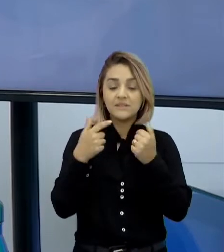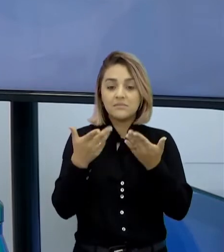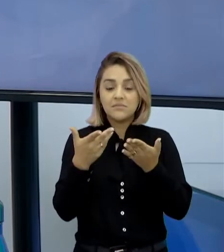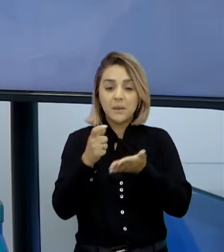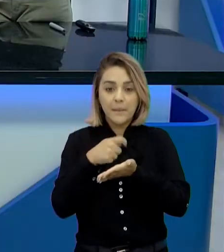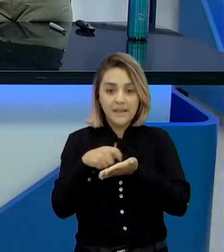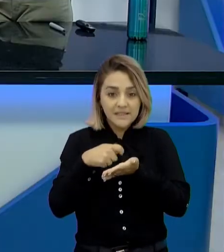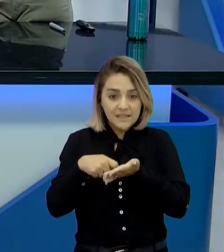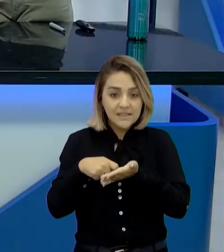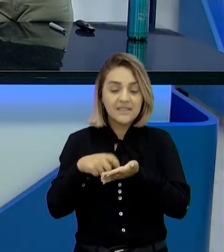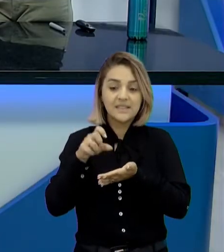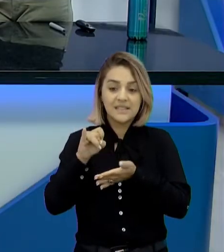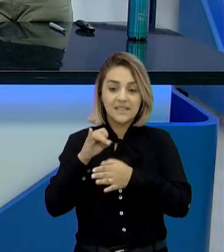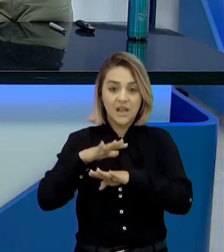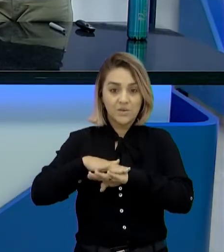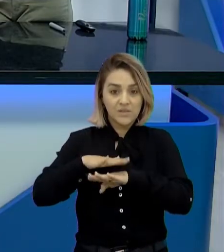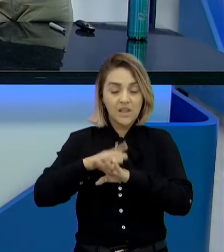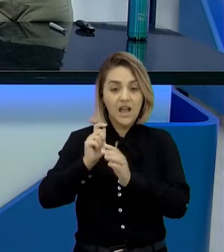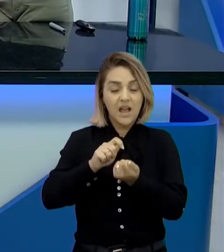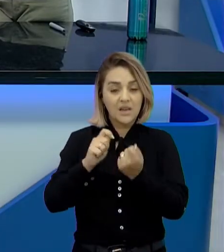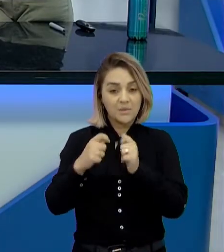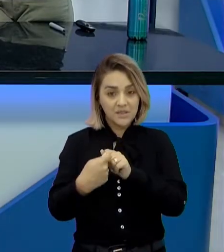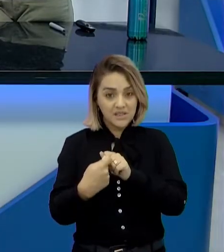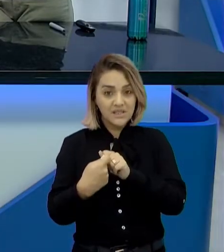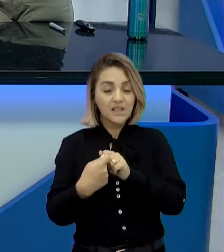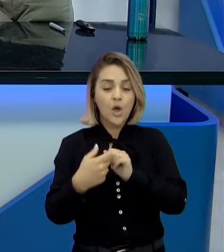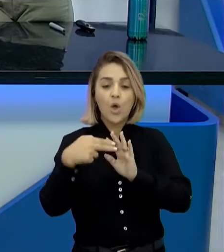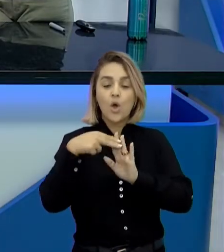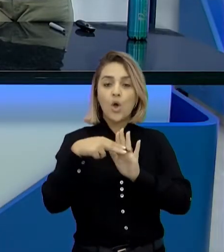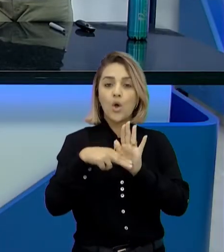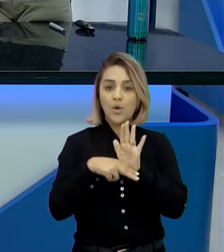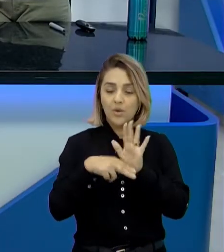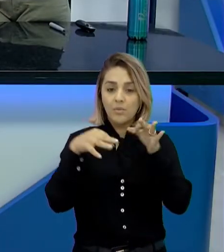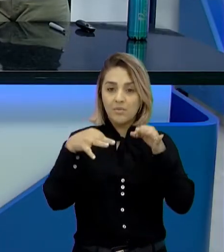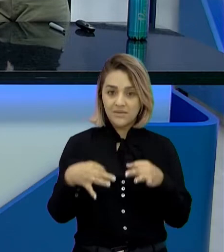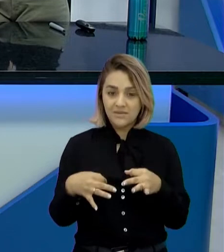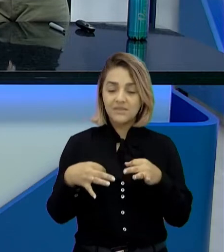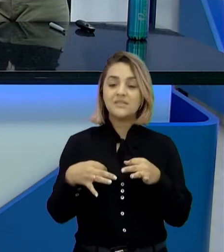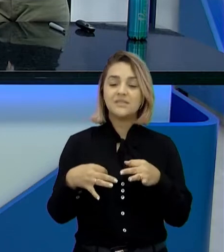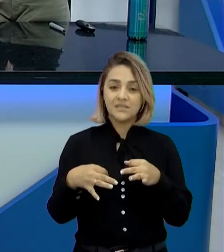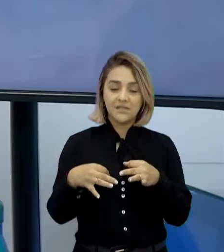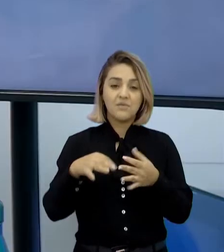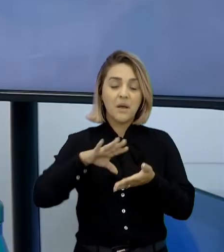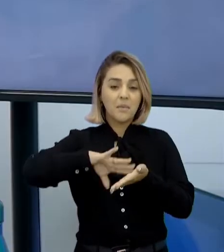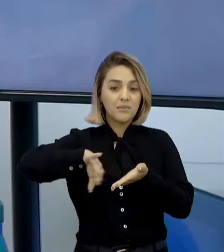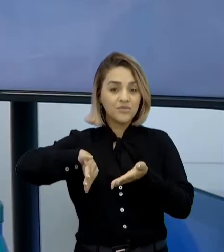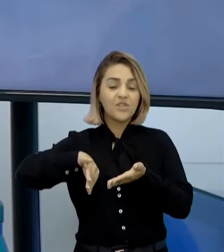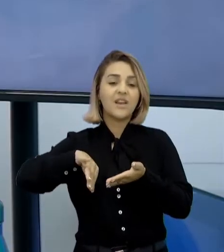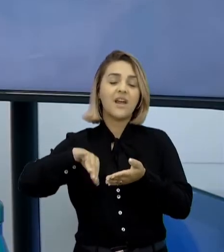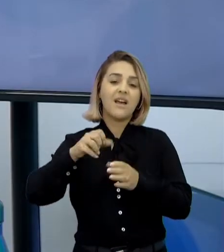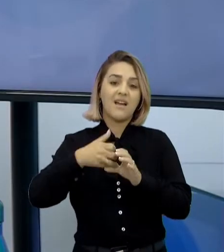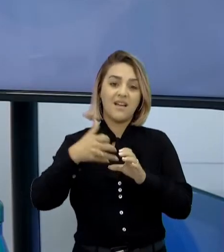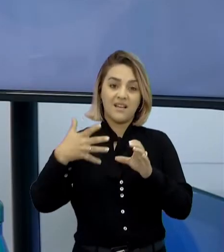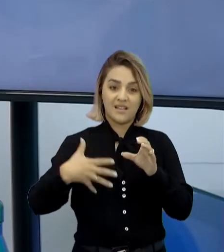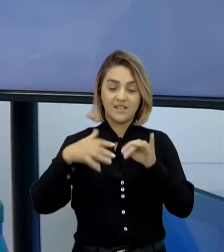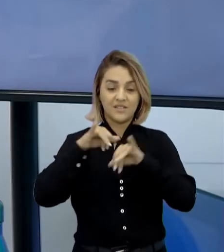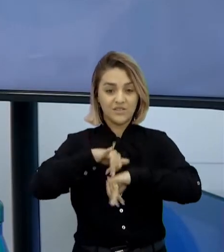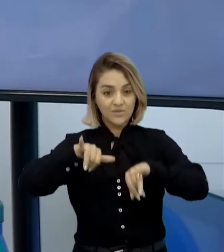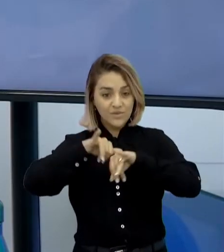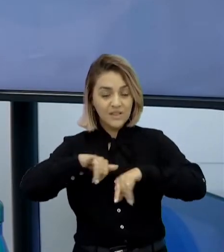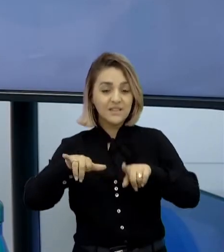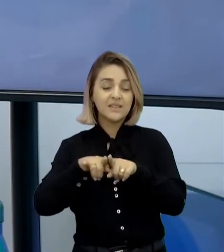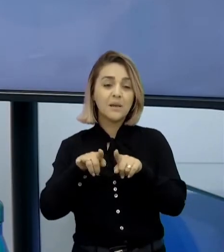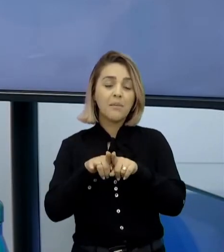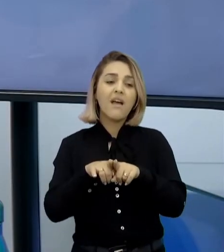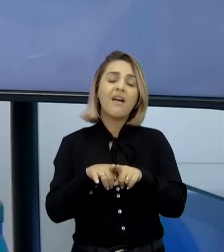ela fizer essa adaptação totalmente para a norma padrão, vai tirar toda a característica da notícia e acredito que até do que